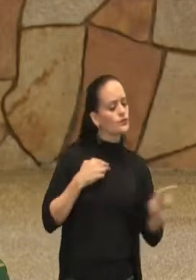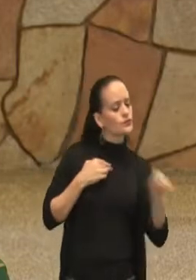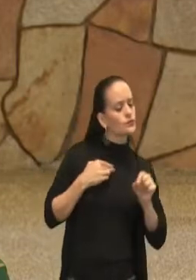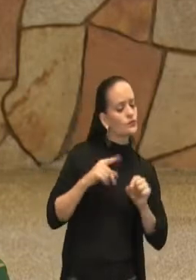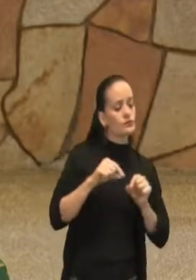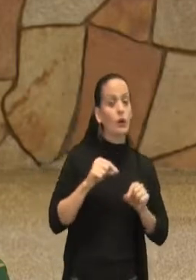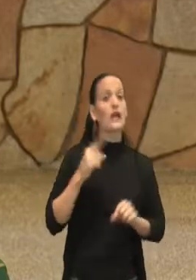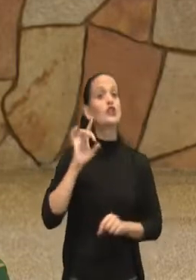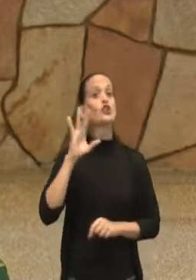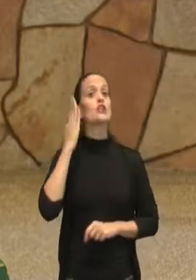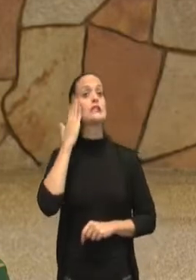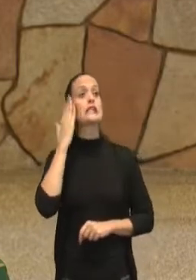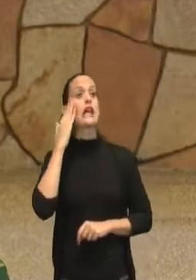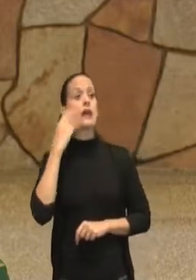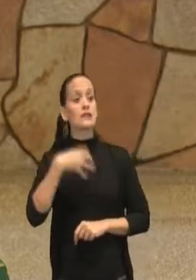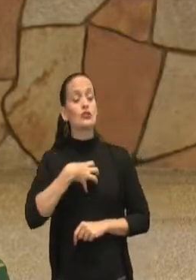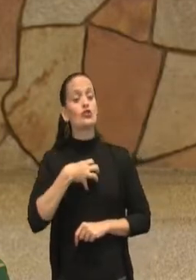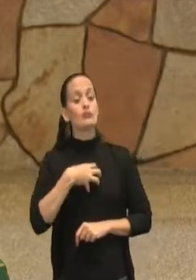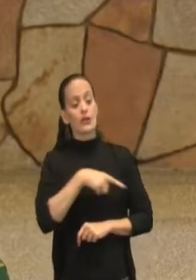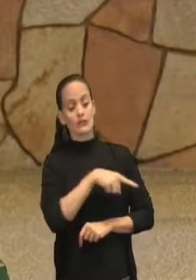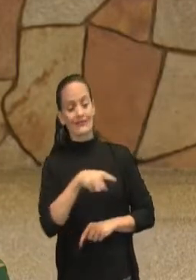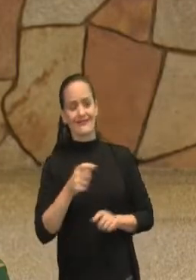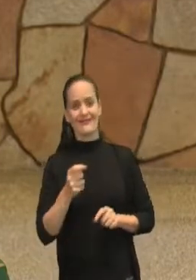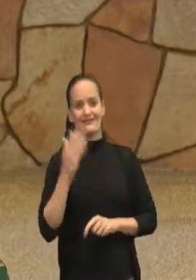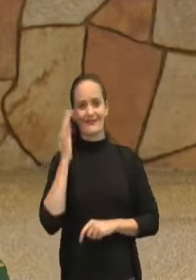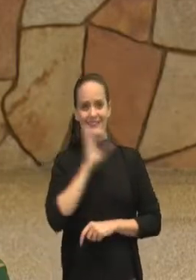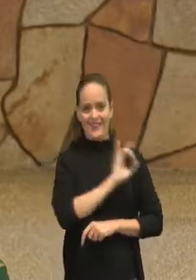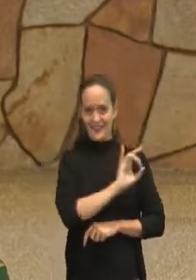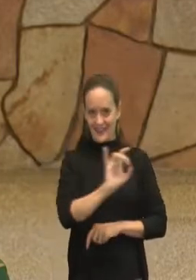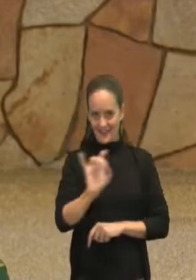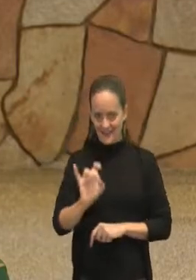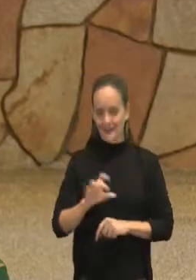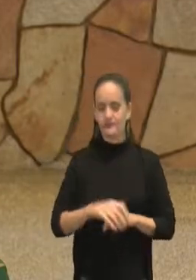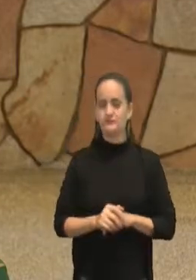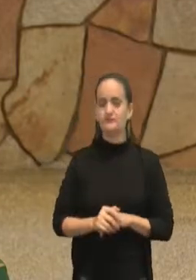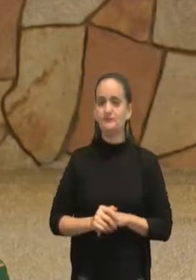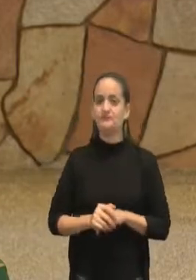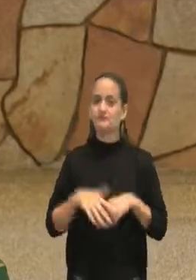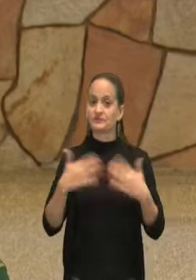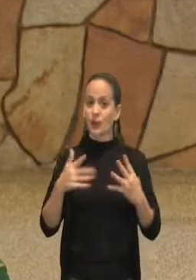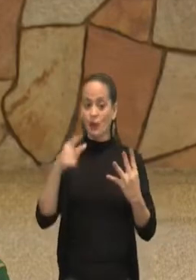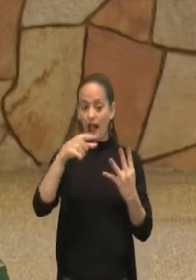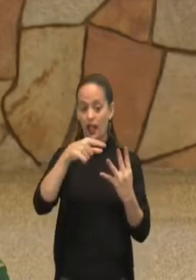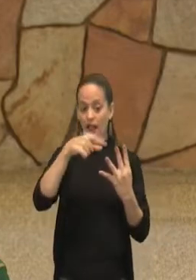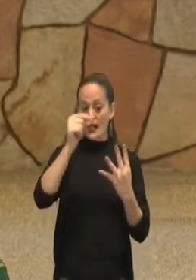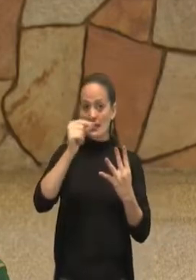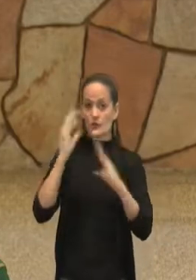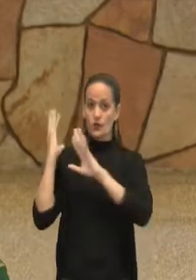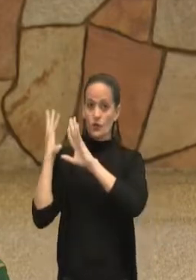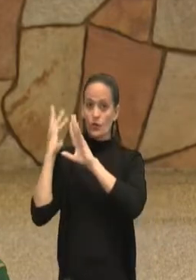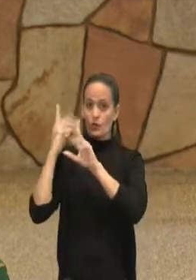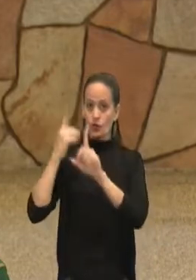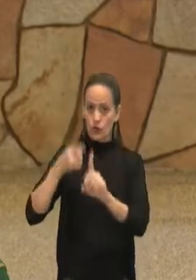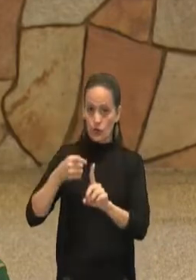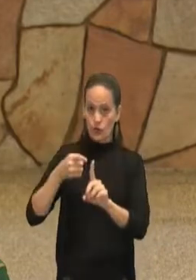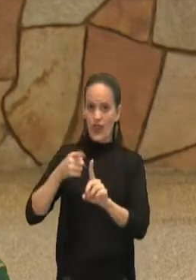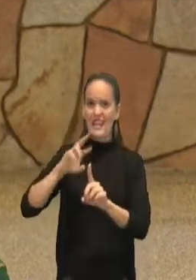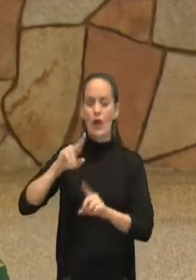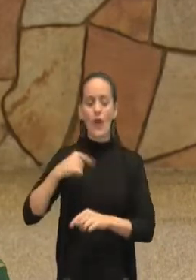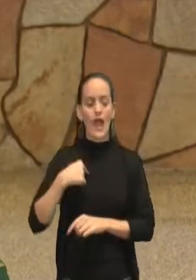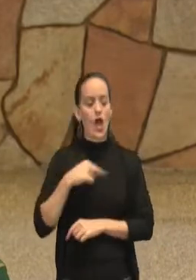o critério de Deus para eleição e para predestinação não é um critério